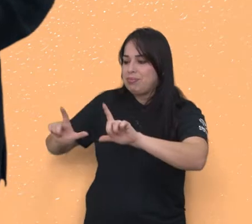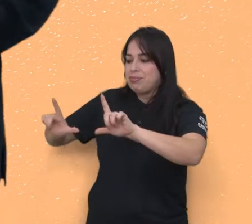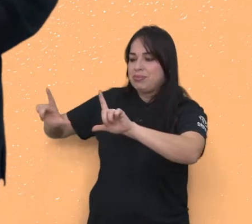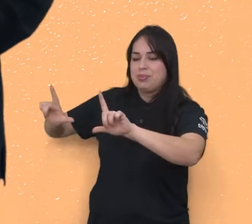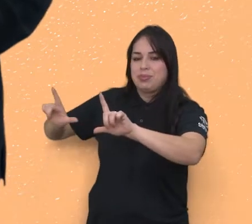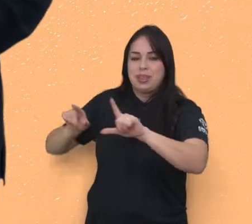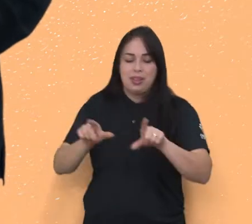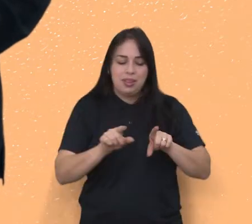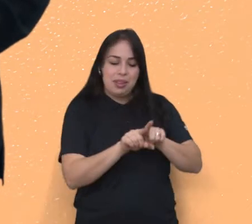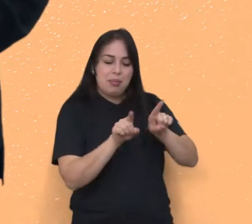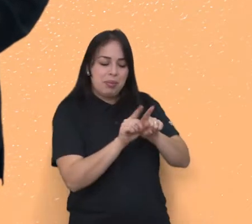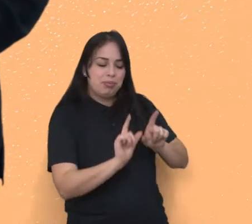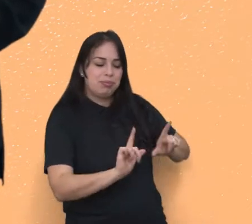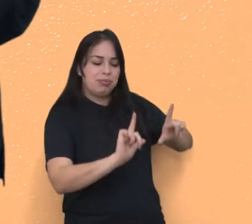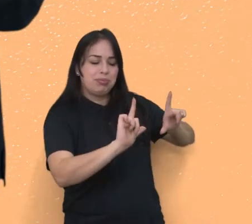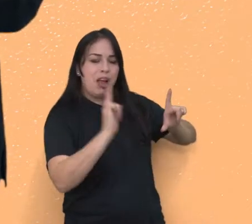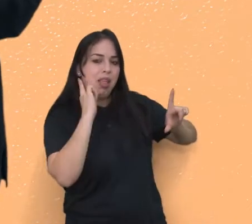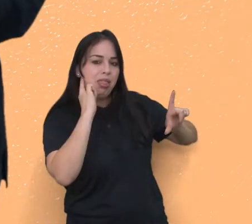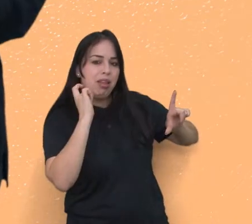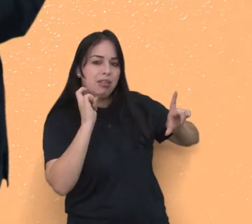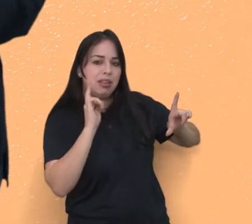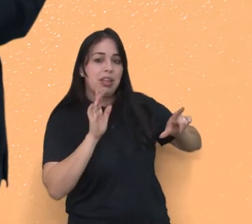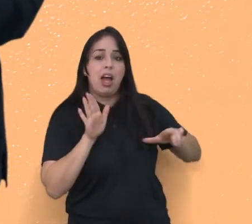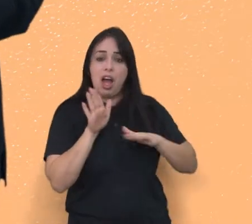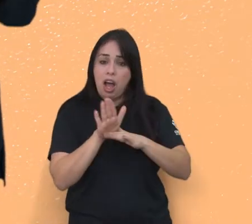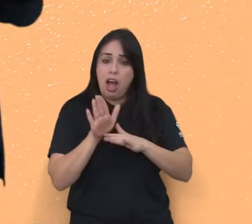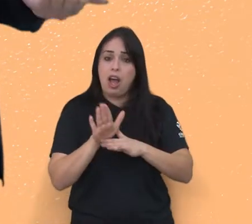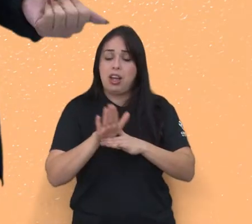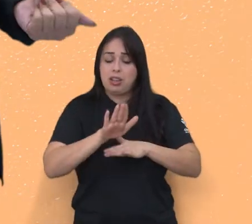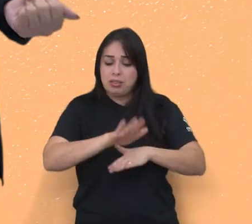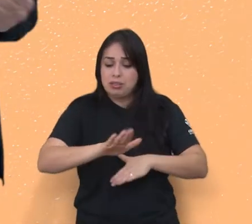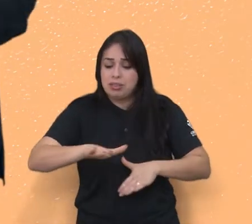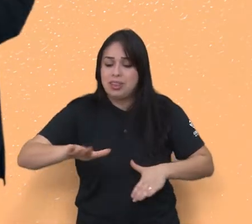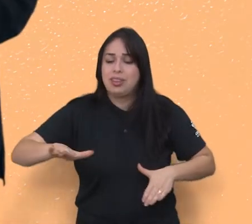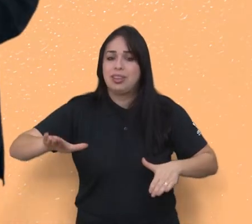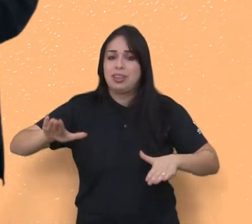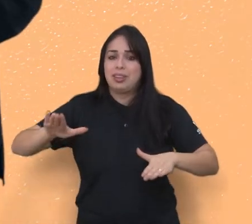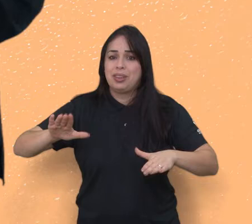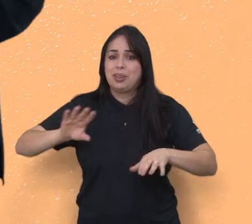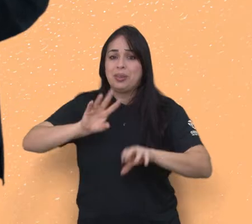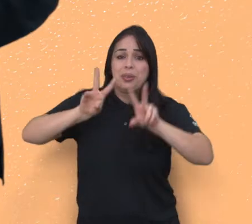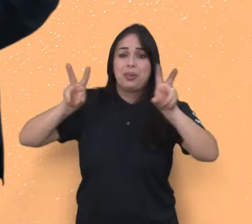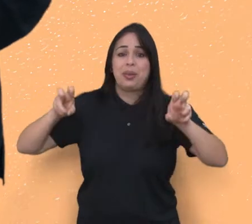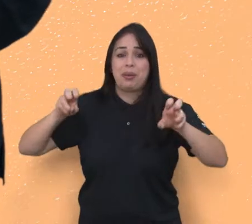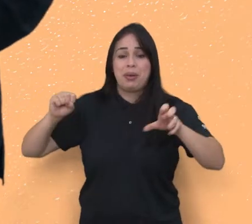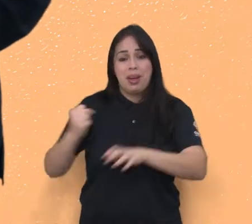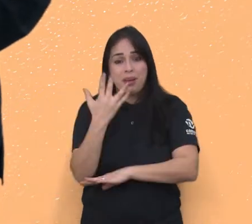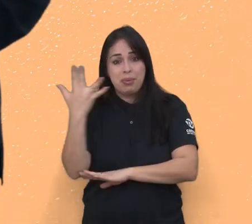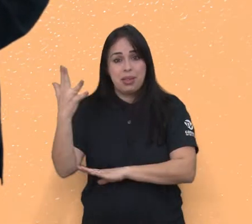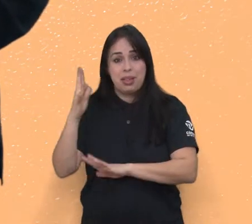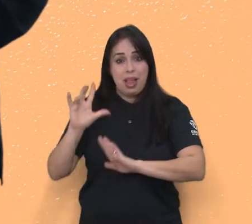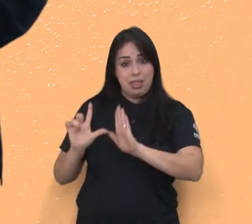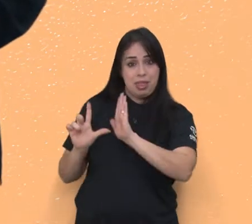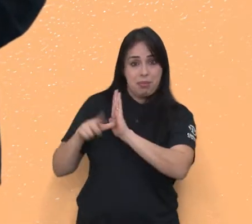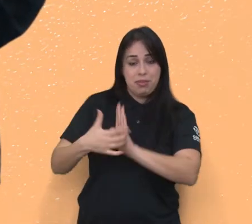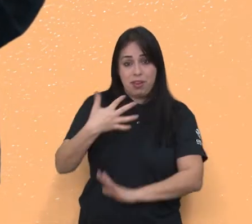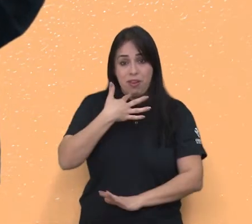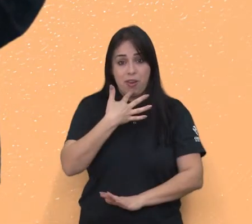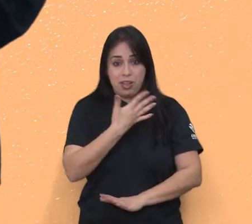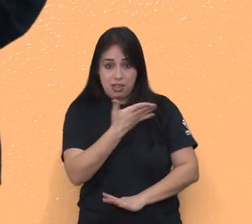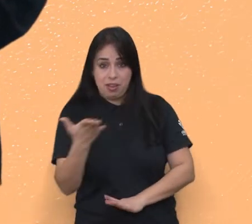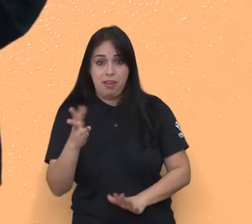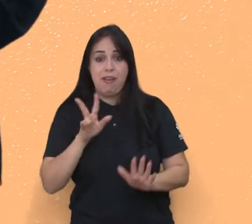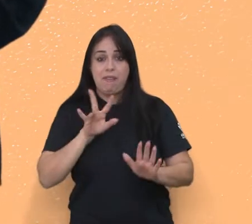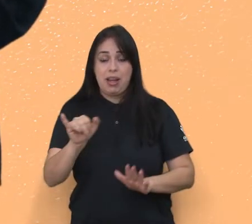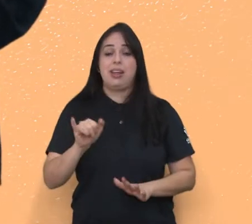grande aliado na missão de educadores para promover a educação ambiental. E no próximo bloco você vai conhecer os planos